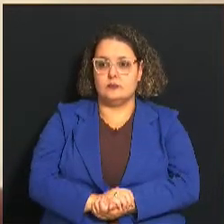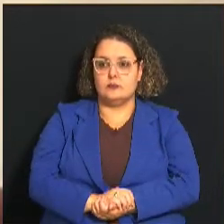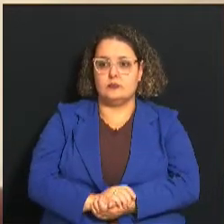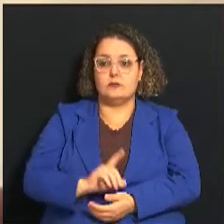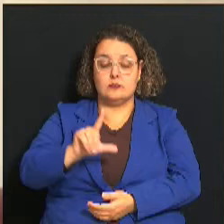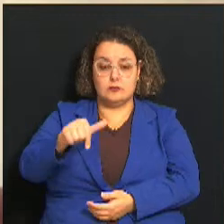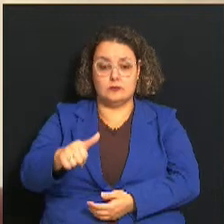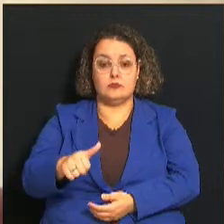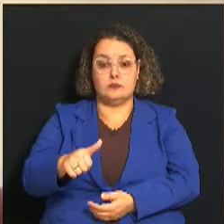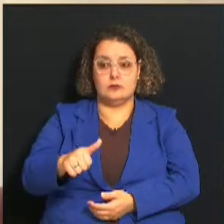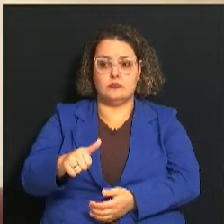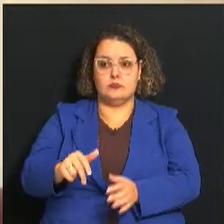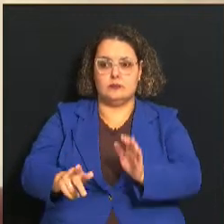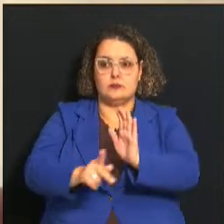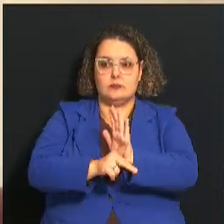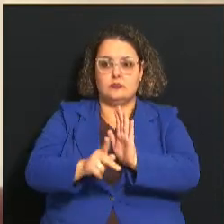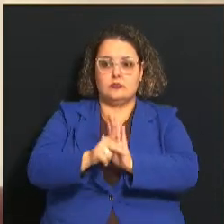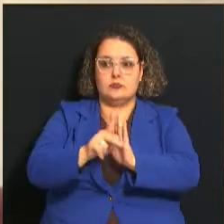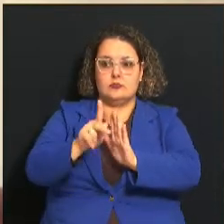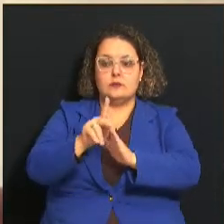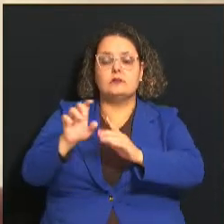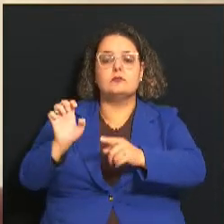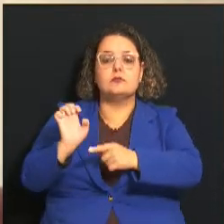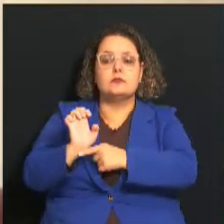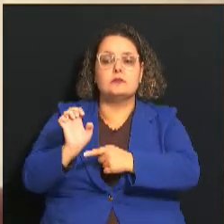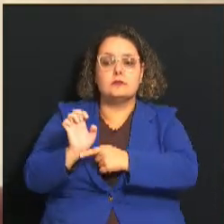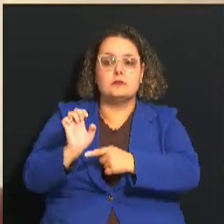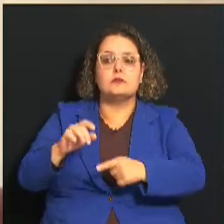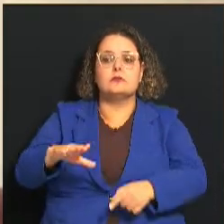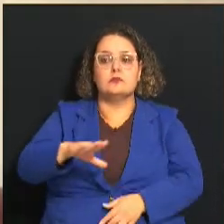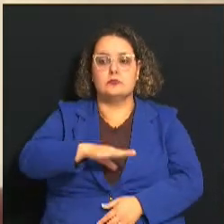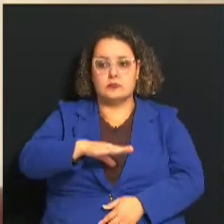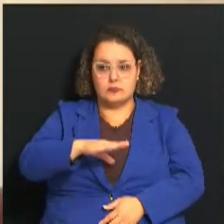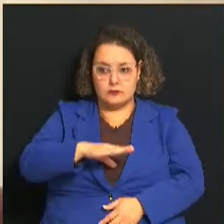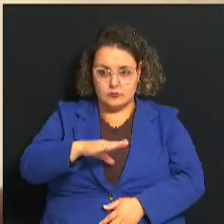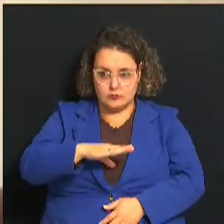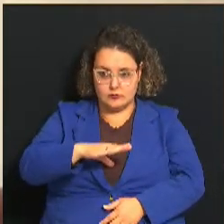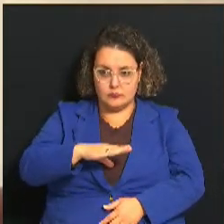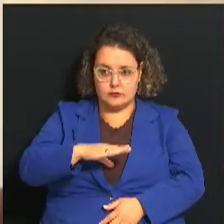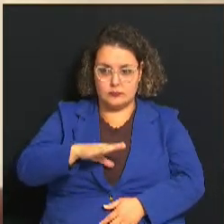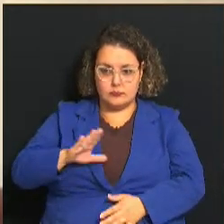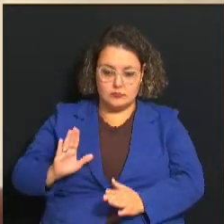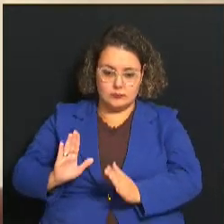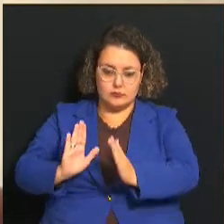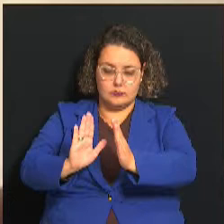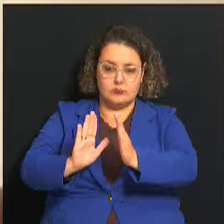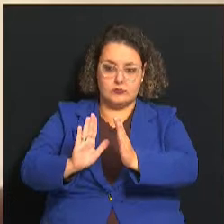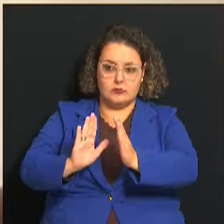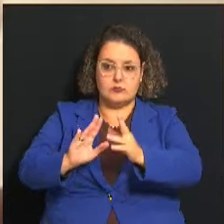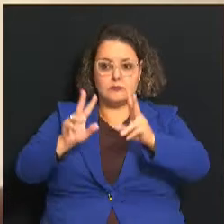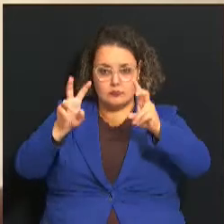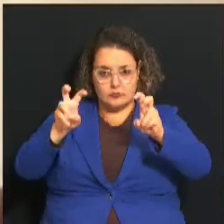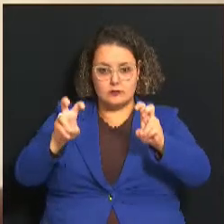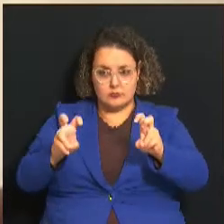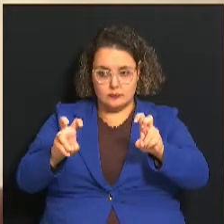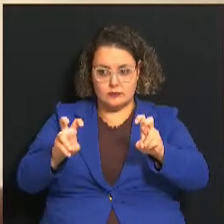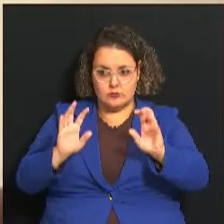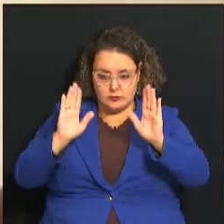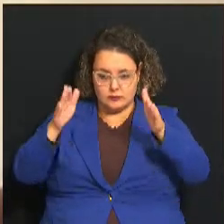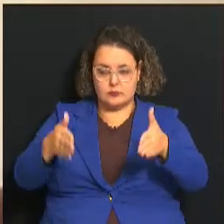os planos estaduais e municipais de enfrentamento a essa temática específica. Eu estou